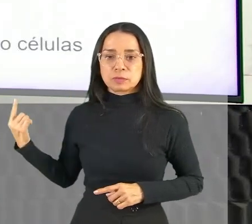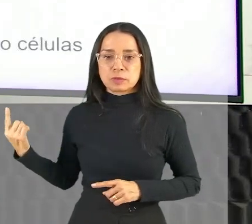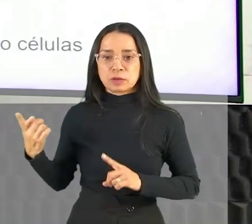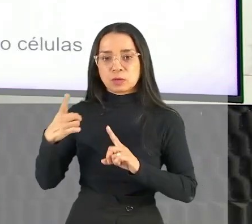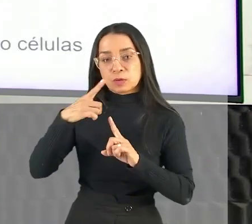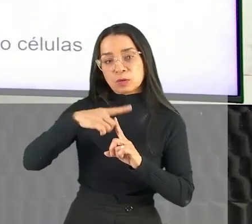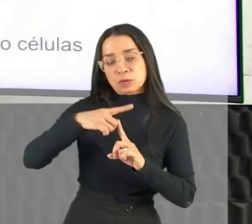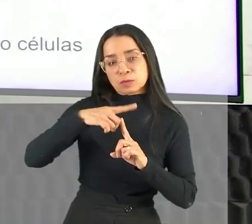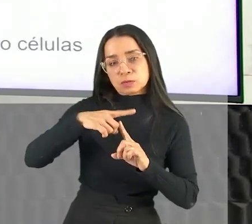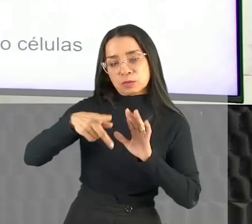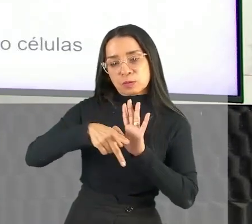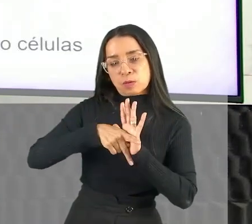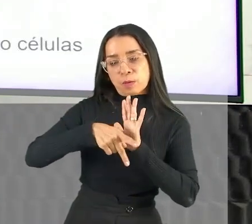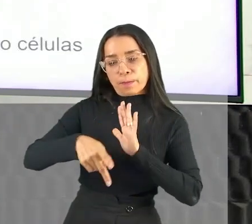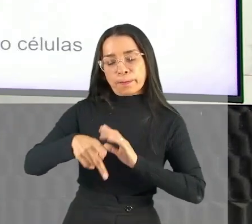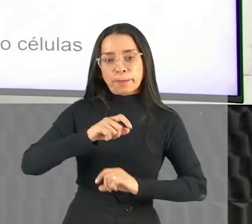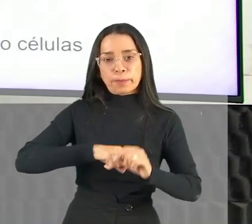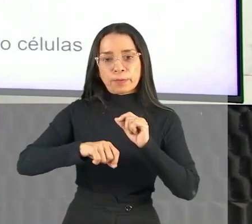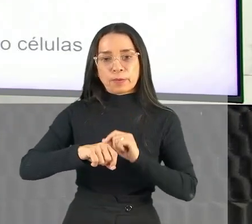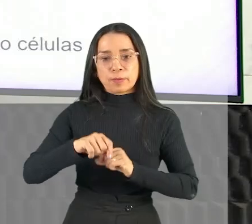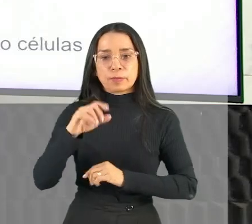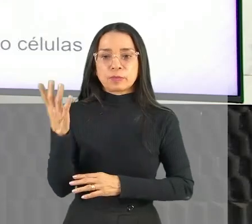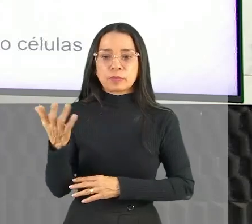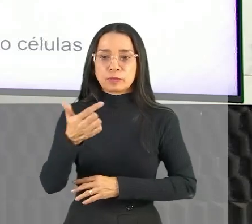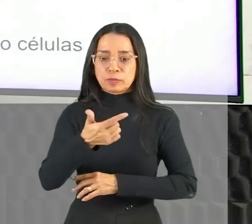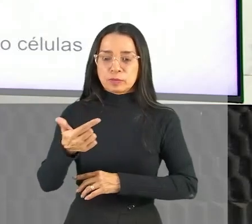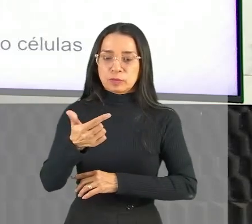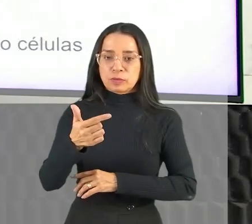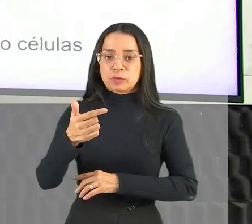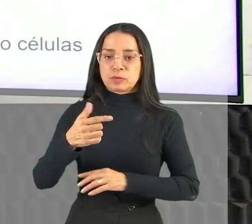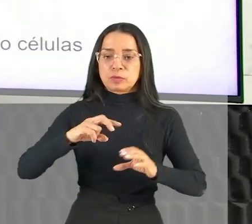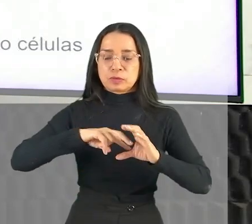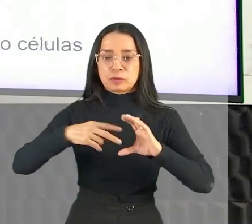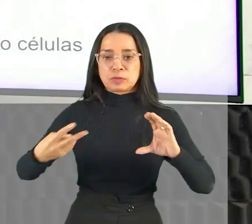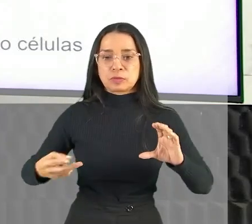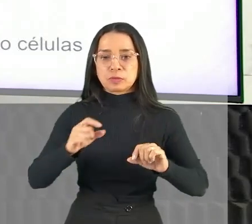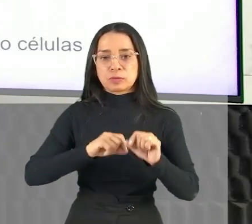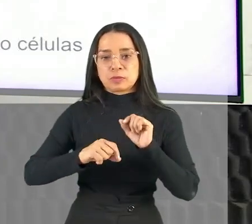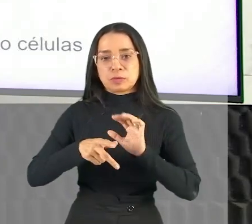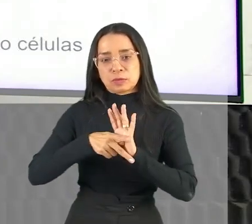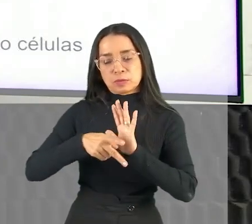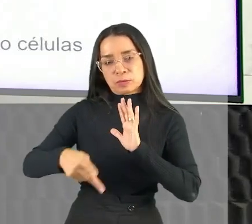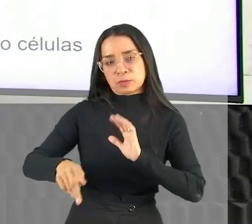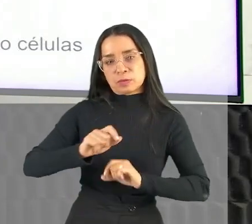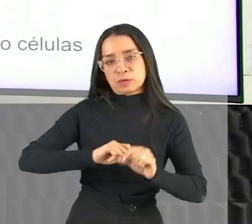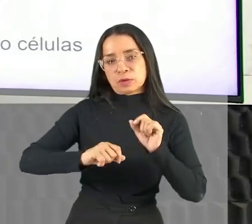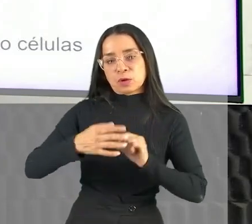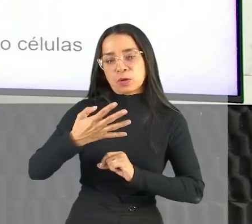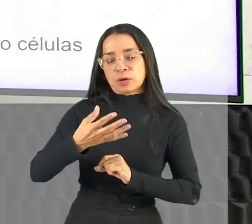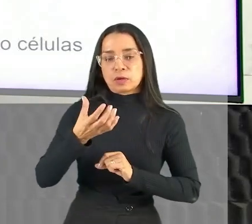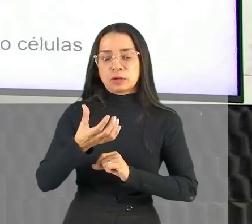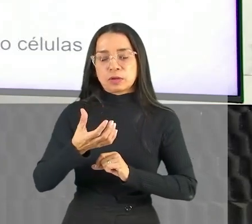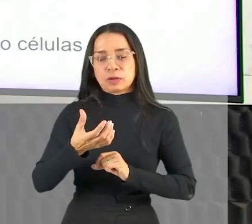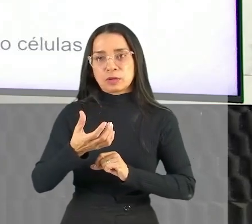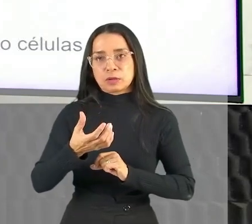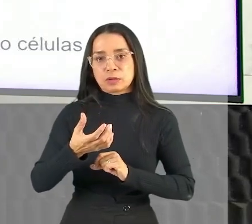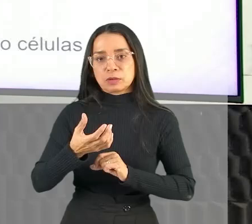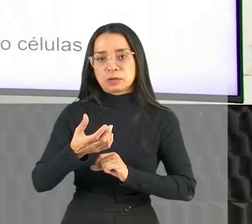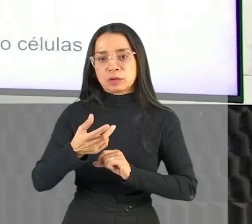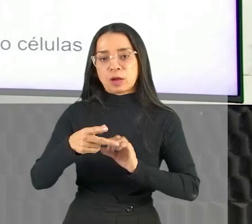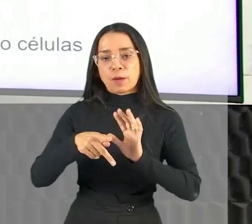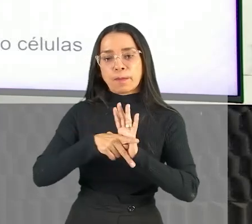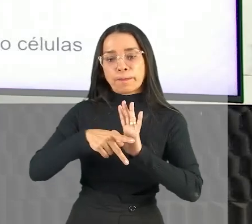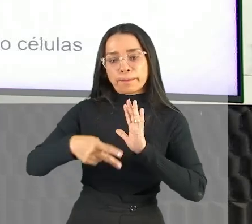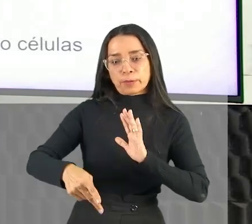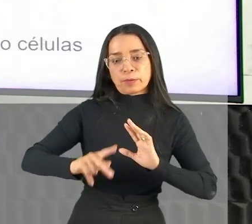padrão específico. Qual é o padrão específico da goiabeira? 22 cromossomos. Qual é o padrão específico da espécie humana? 46 cromossomos. Qual